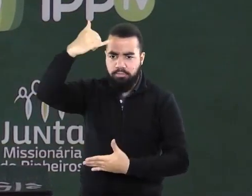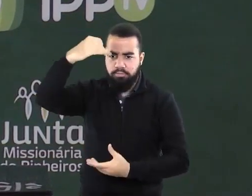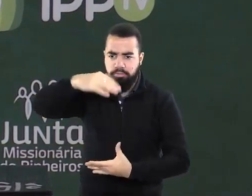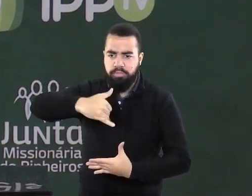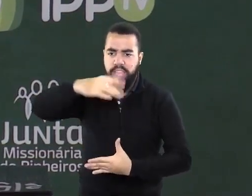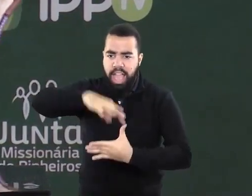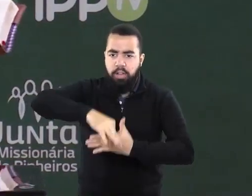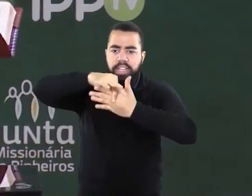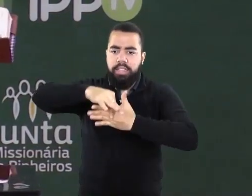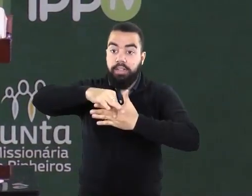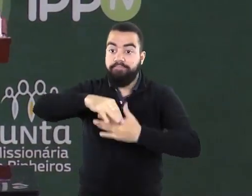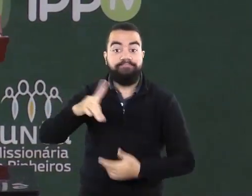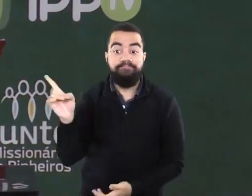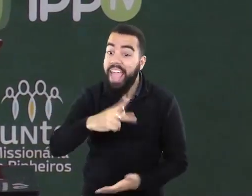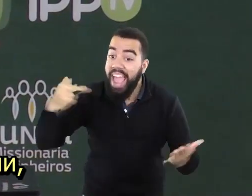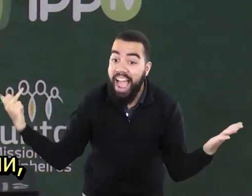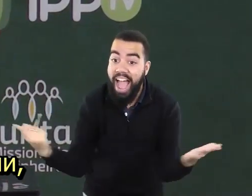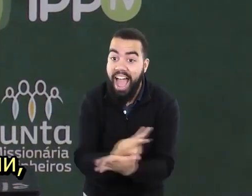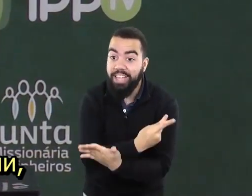Errado.